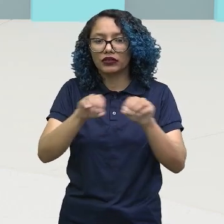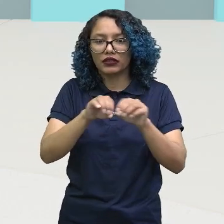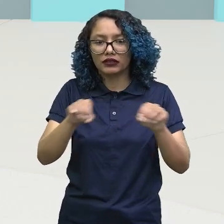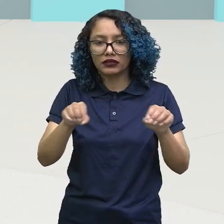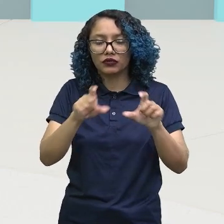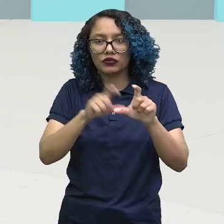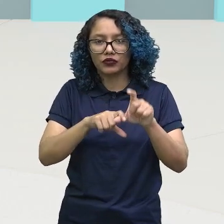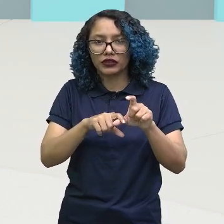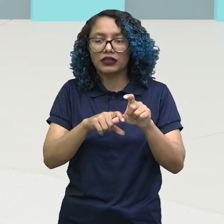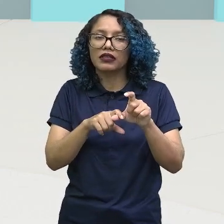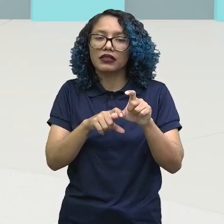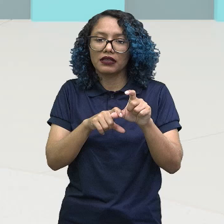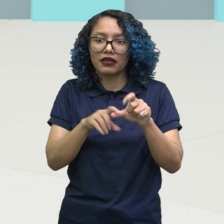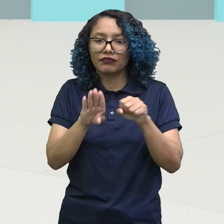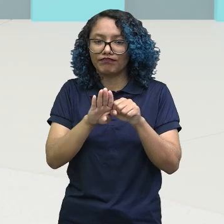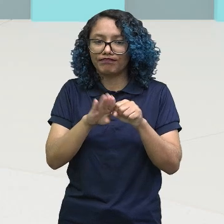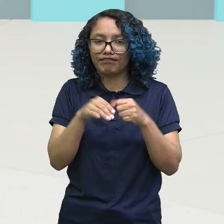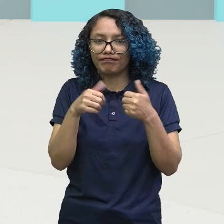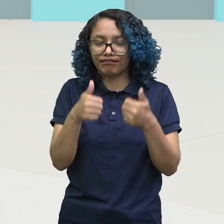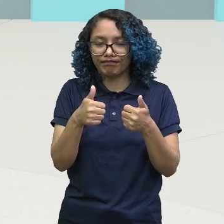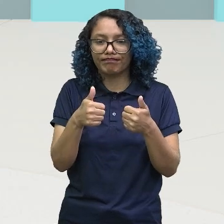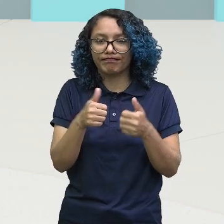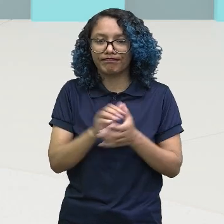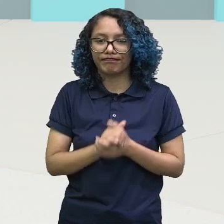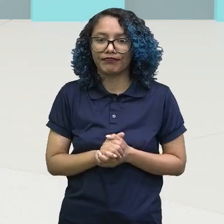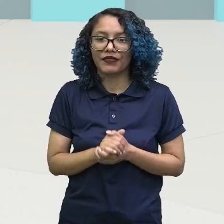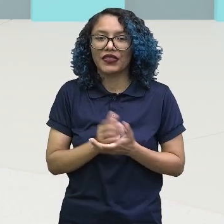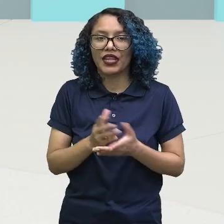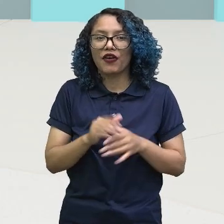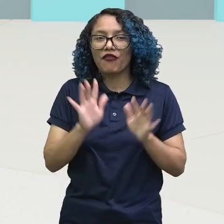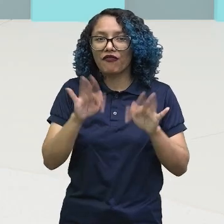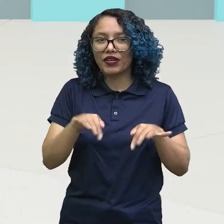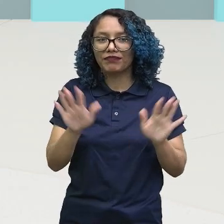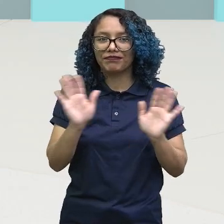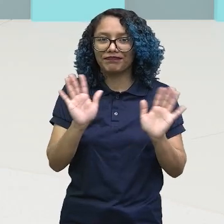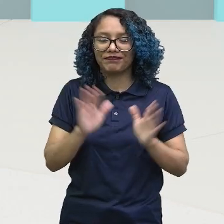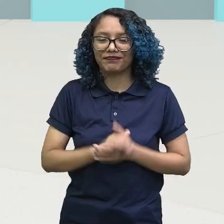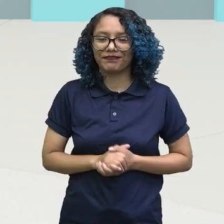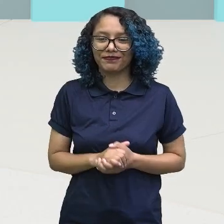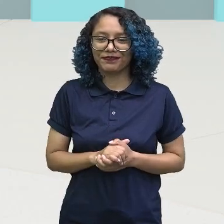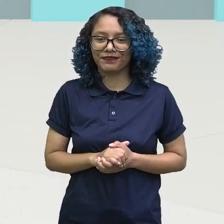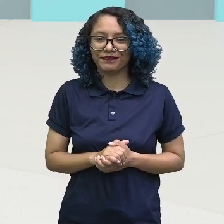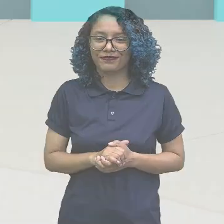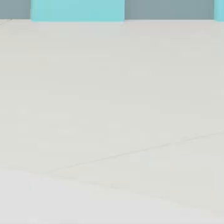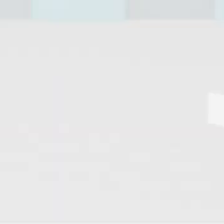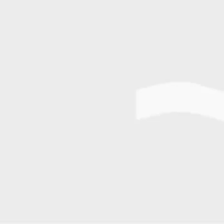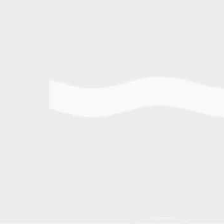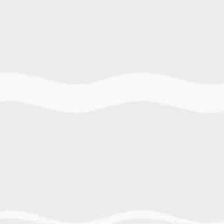classificações aí das substantivas, beleza? Eu fico por aqui e até a próxima.